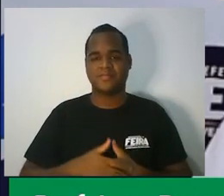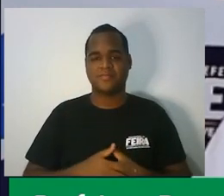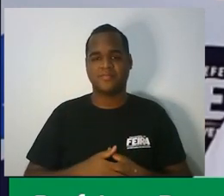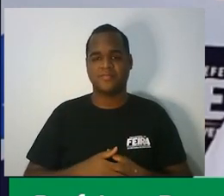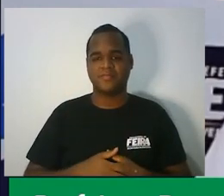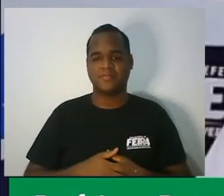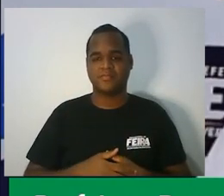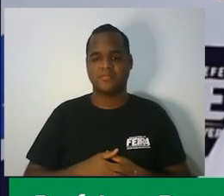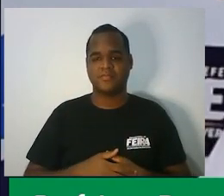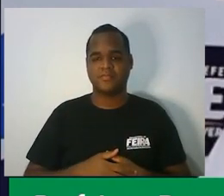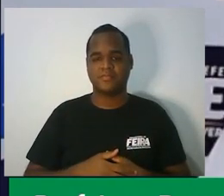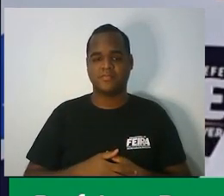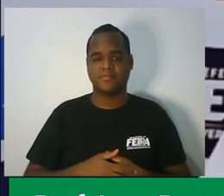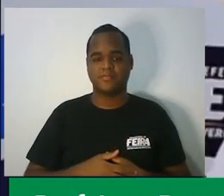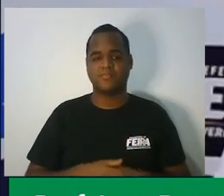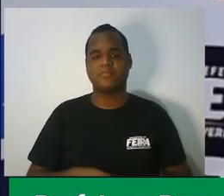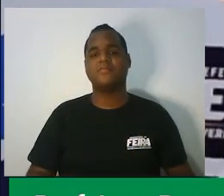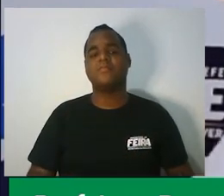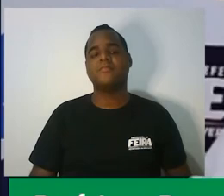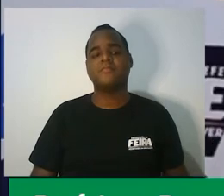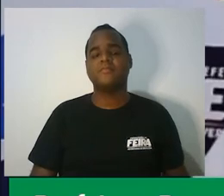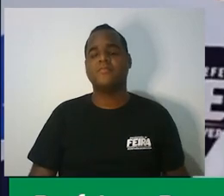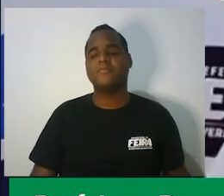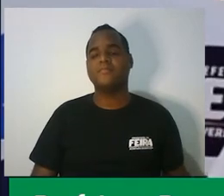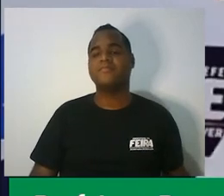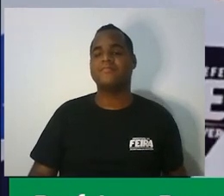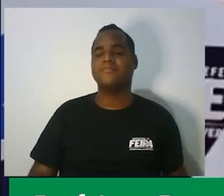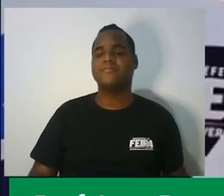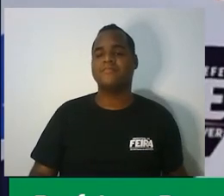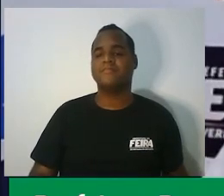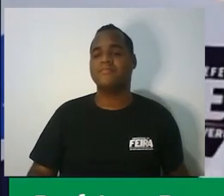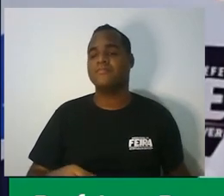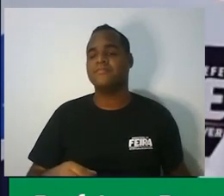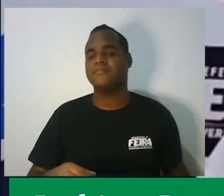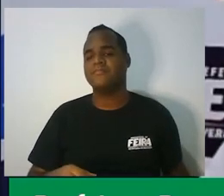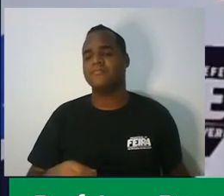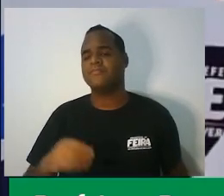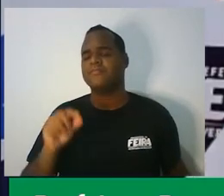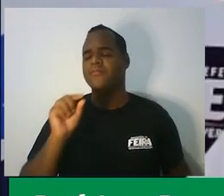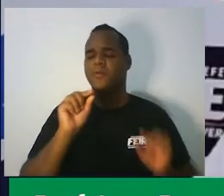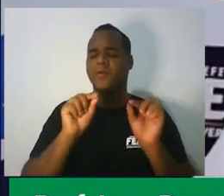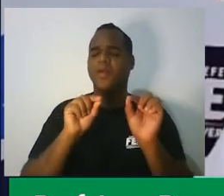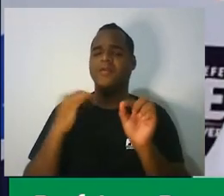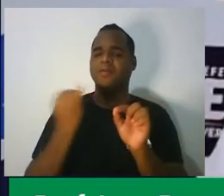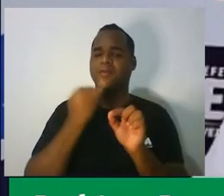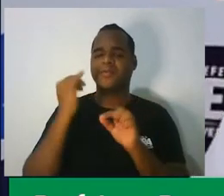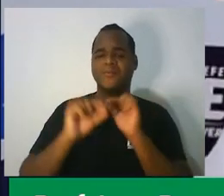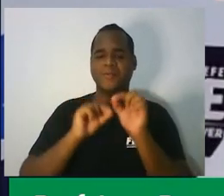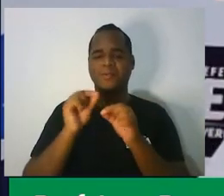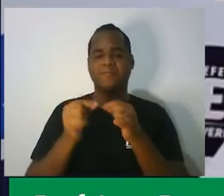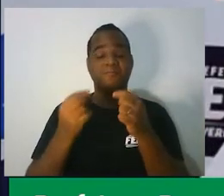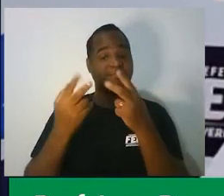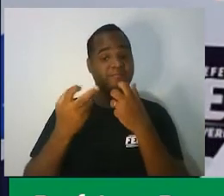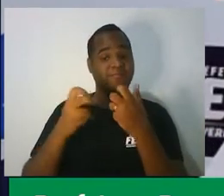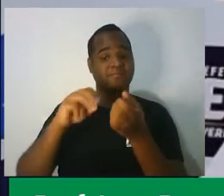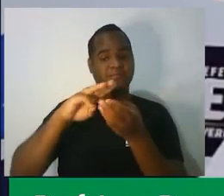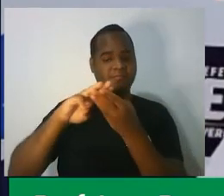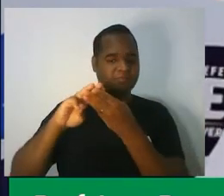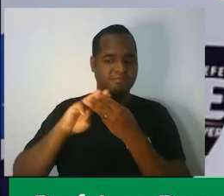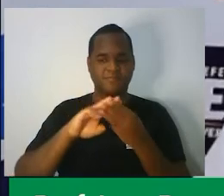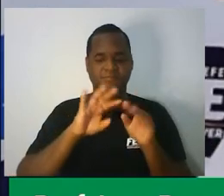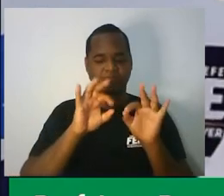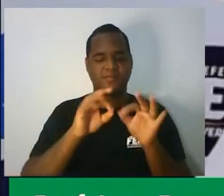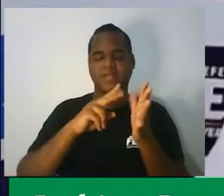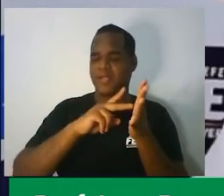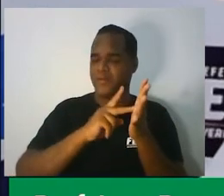quem é bom E como eu disse o que é que foi importante para essa aula é perceber a matemática